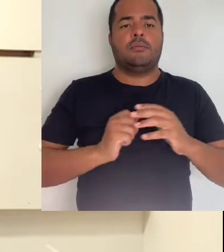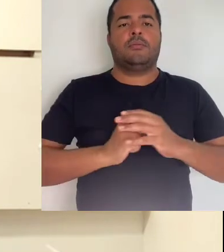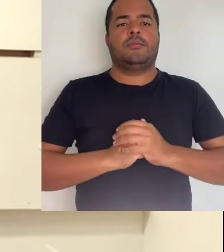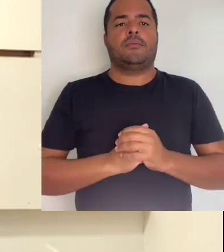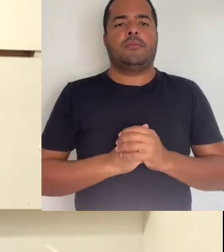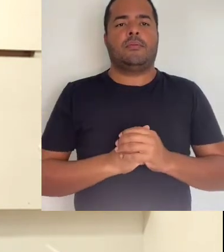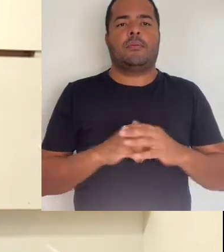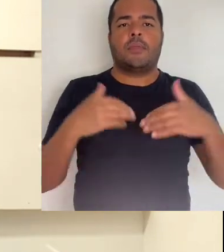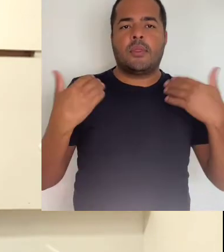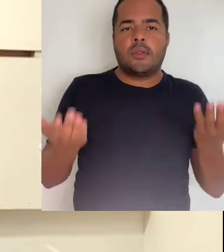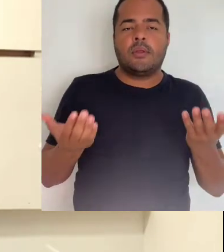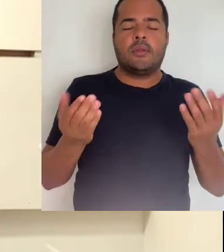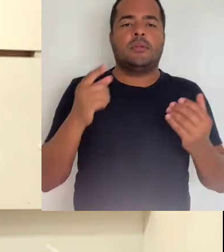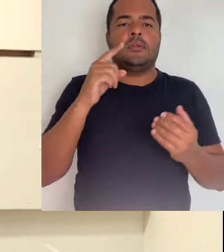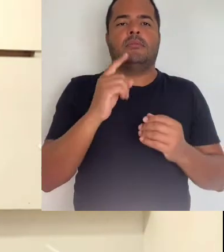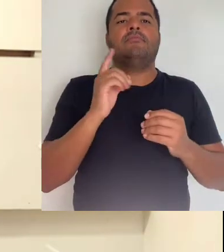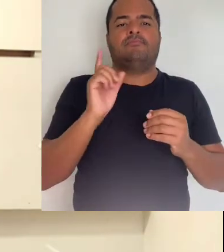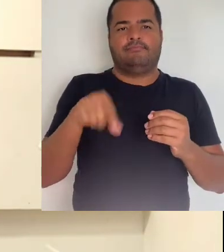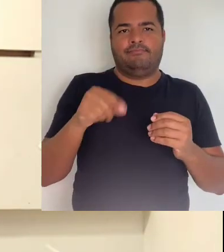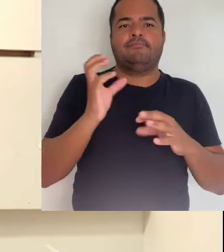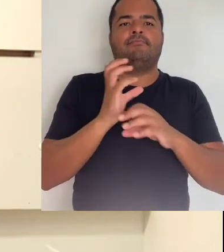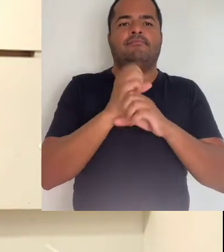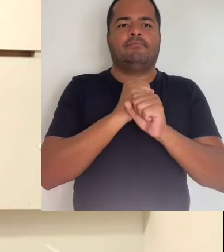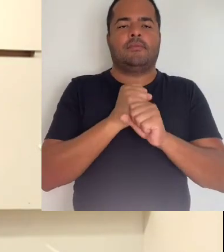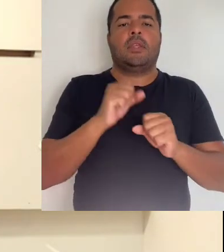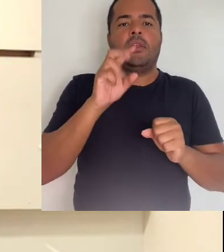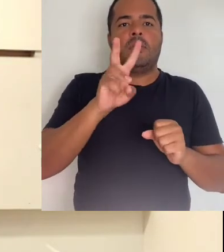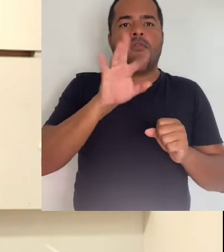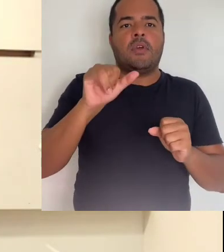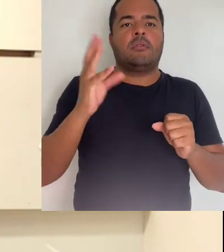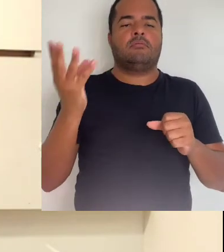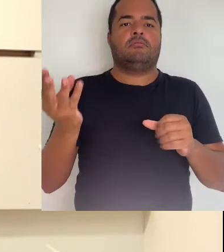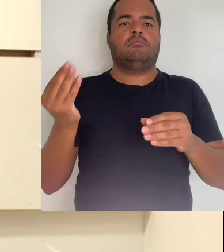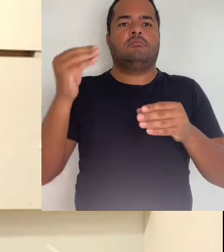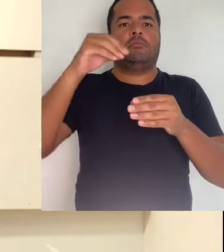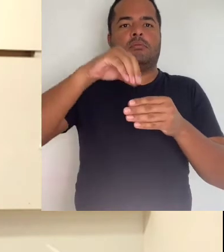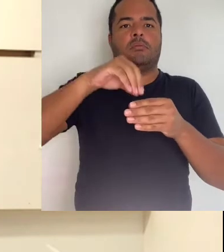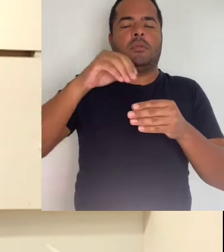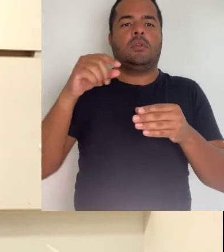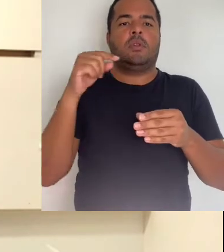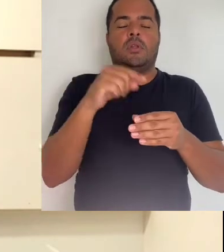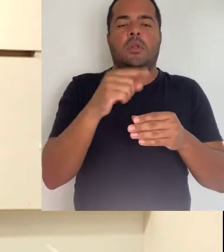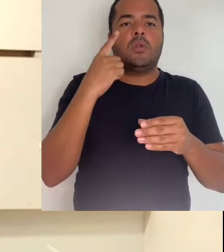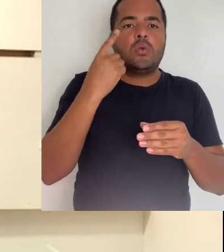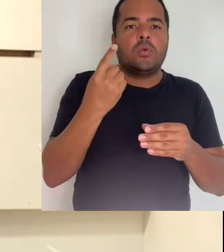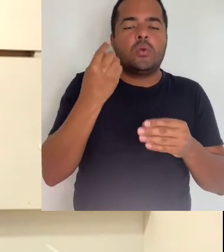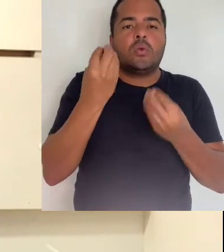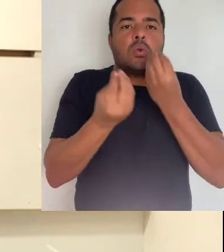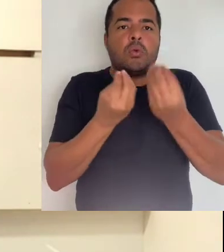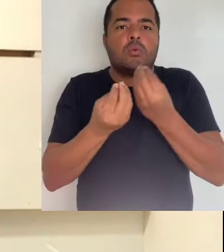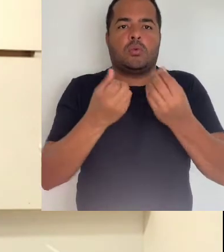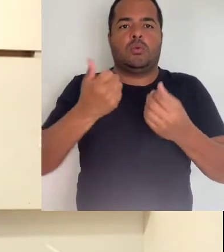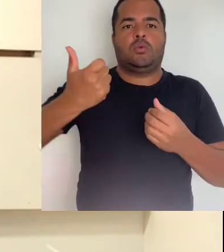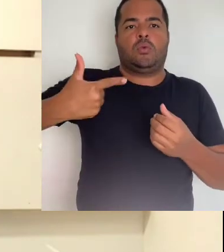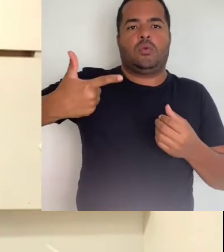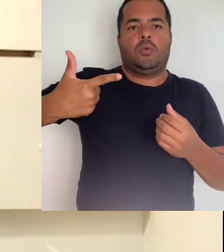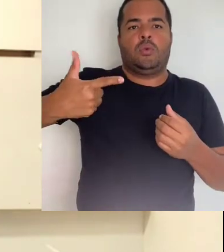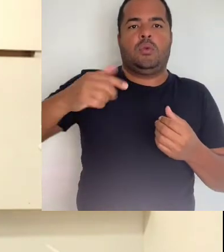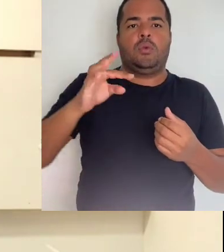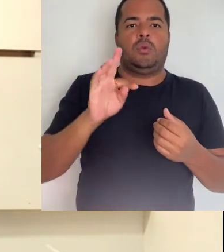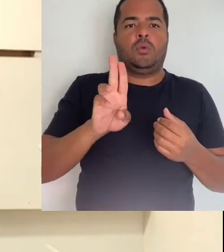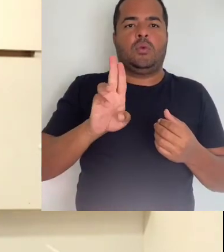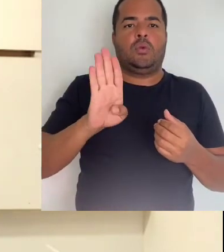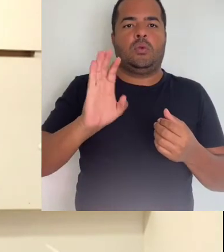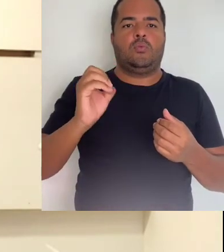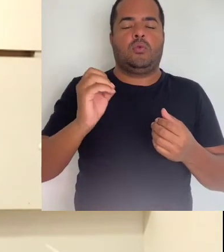alceno, certo? Então, ó, você vai pegar aqui a mesma quantidade e vai colocar em o tubo